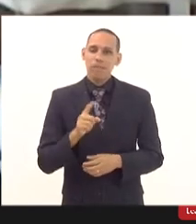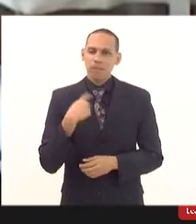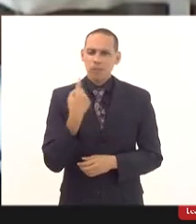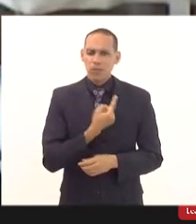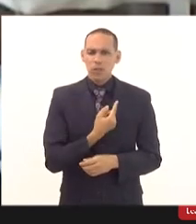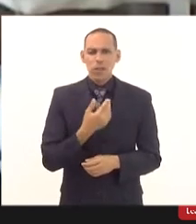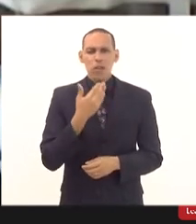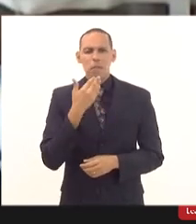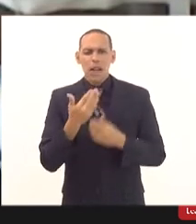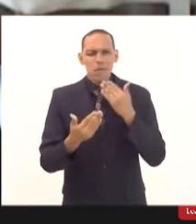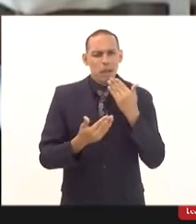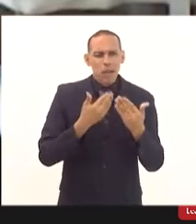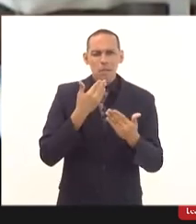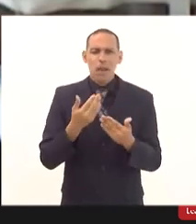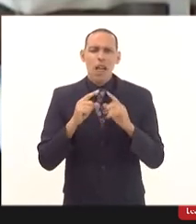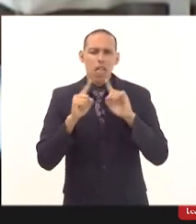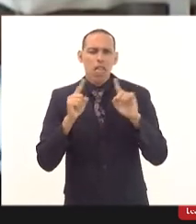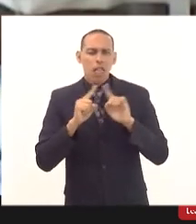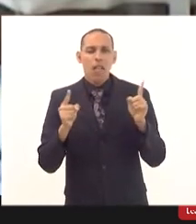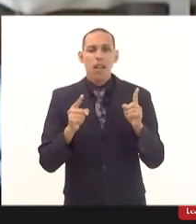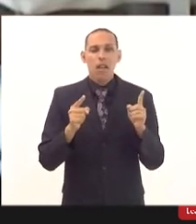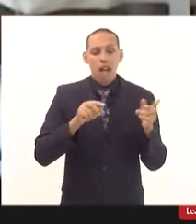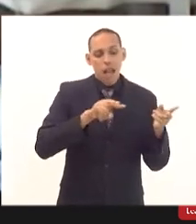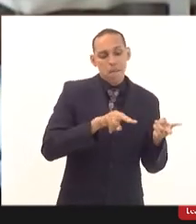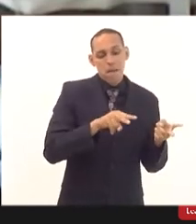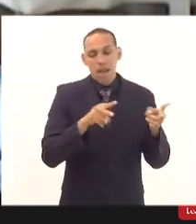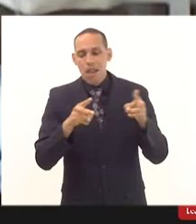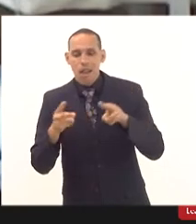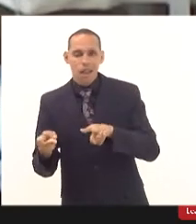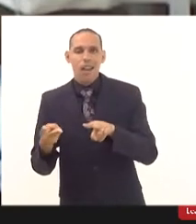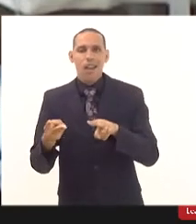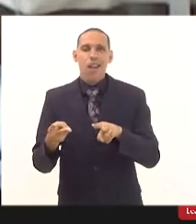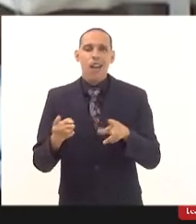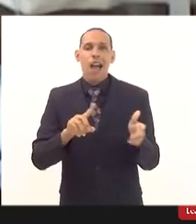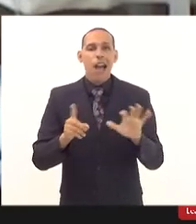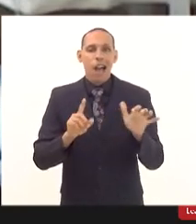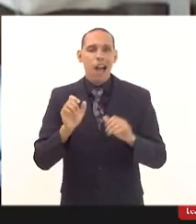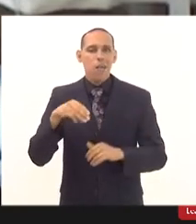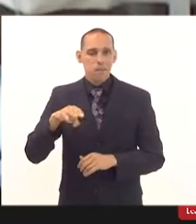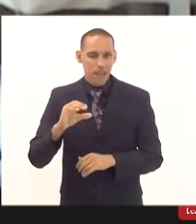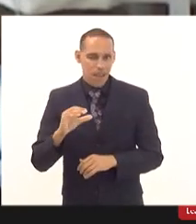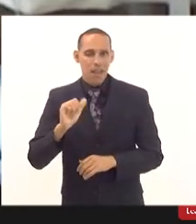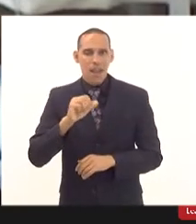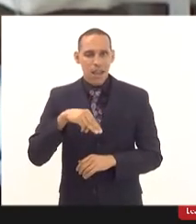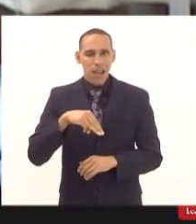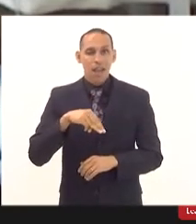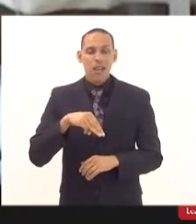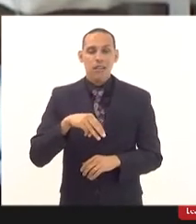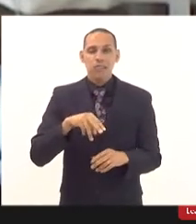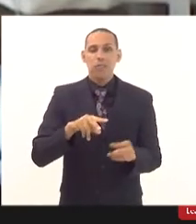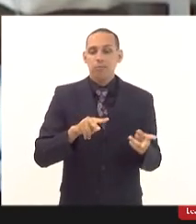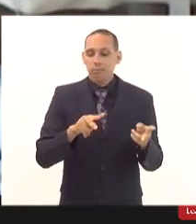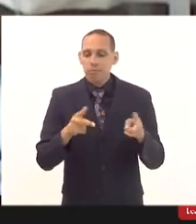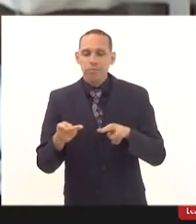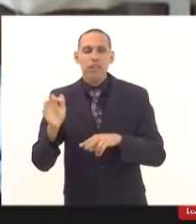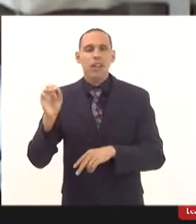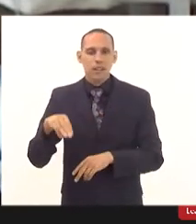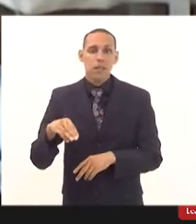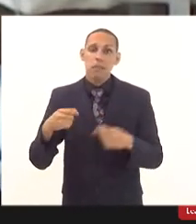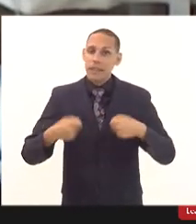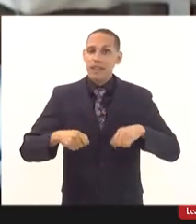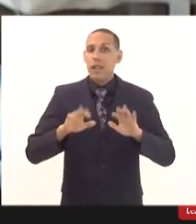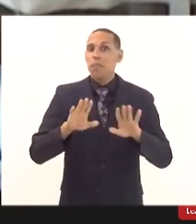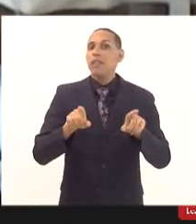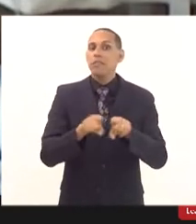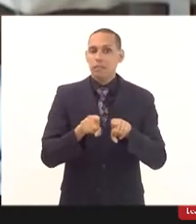nossas reivindicações é preciso garantir a migração da Rádio MEC FM para saiu da FM